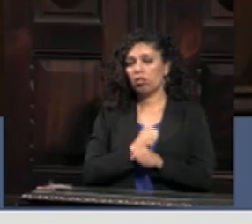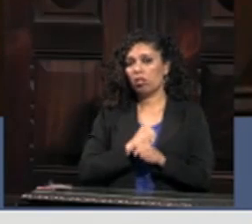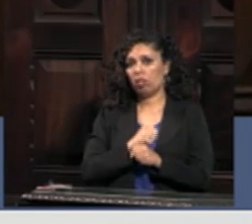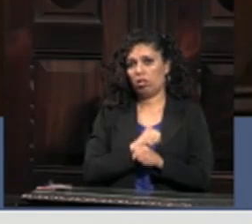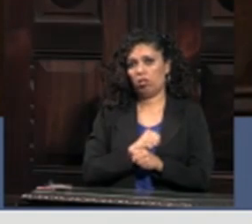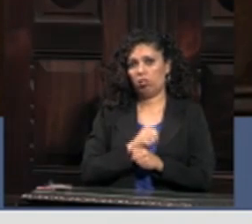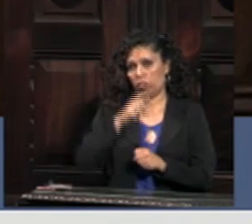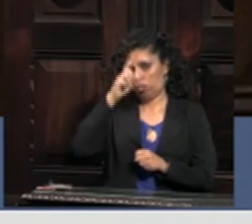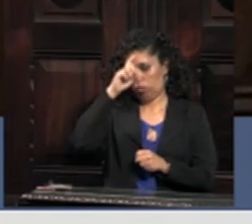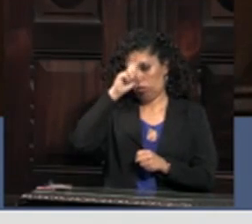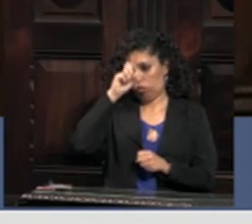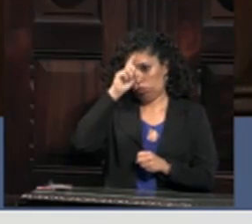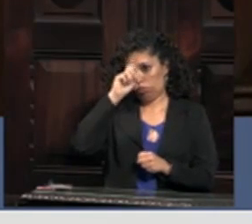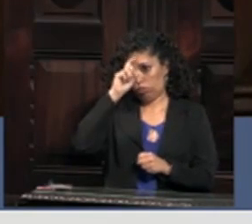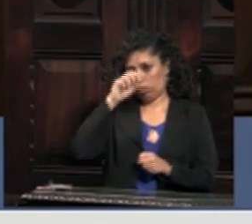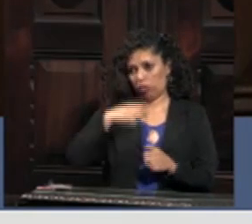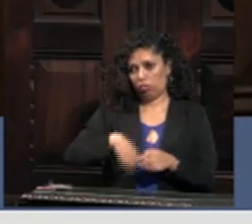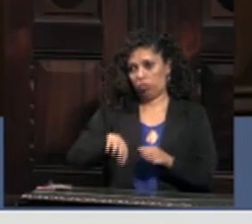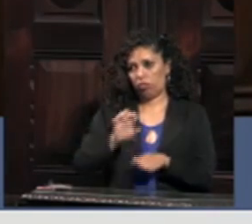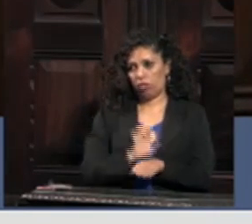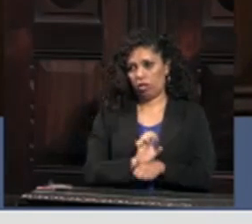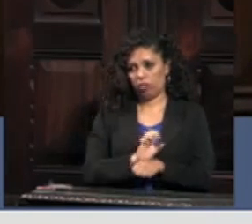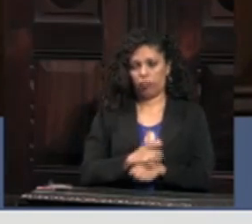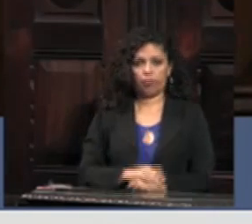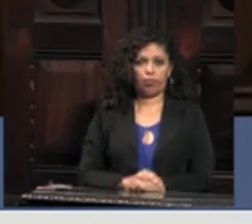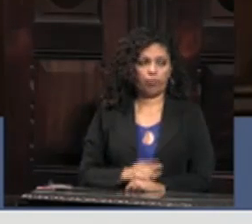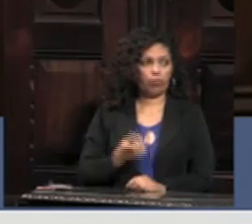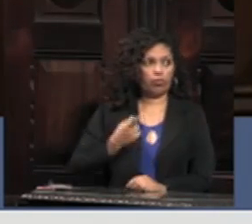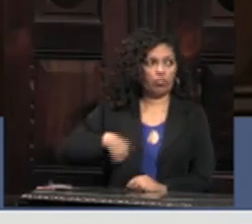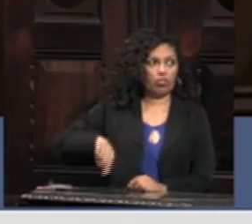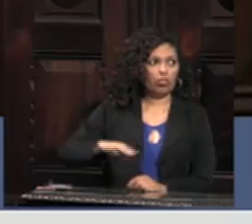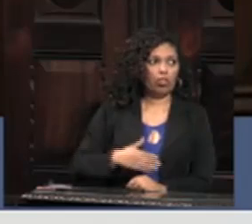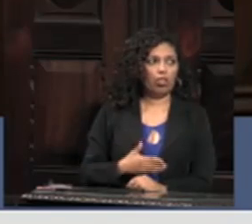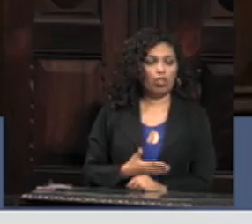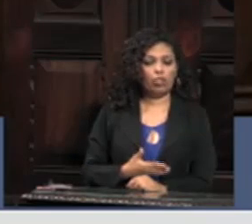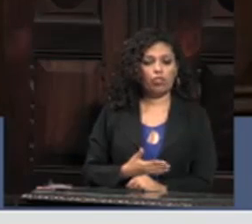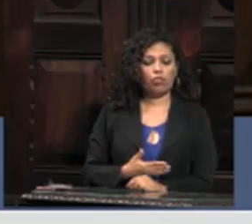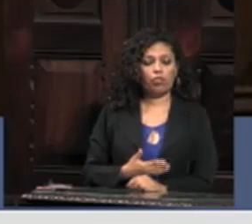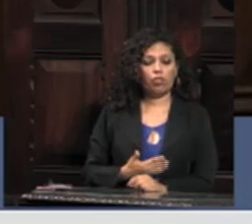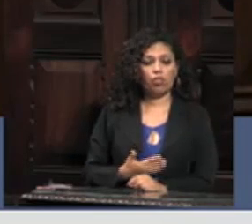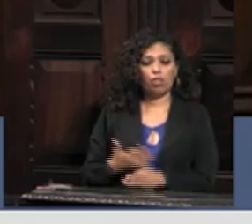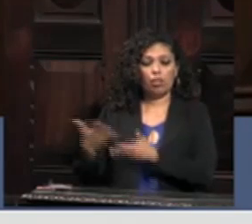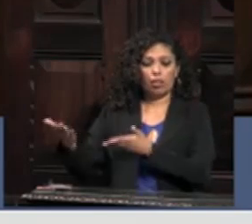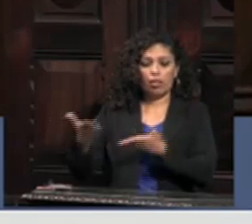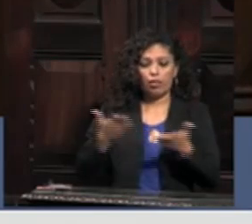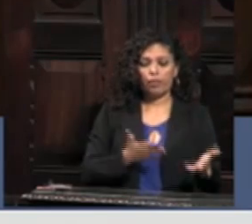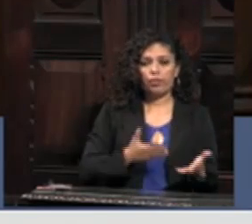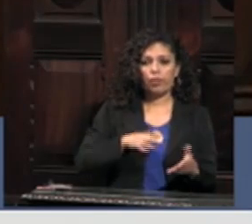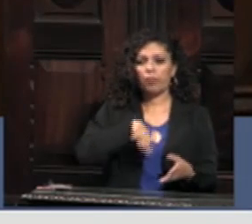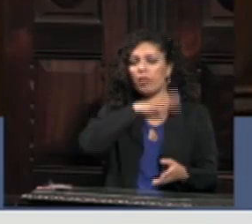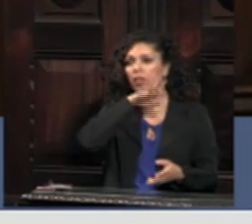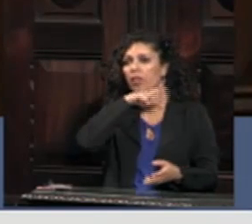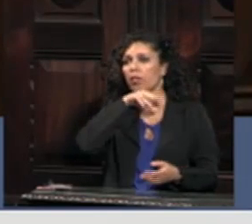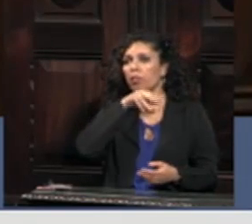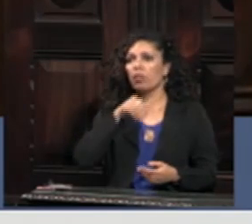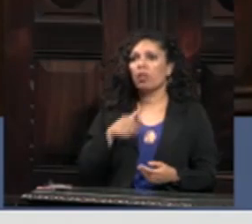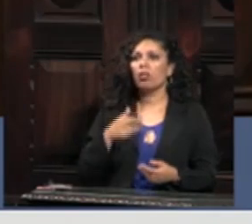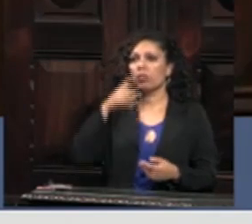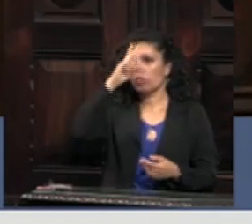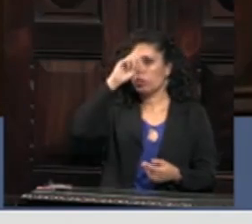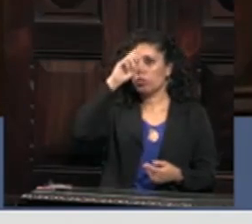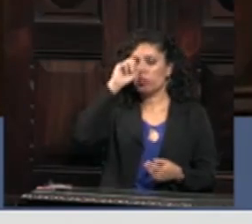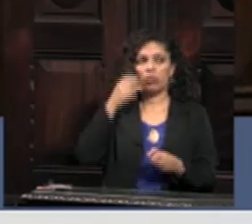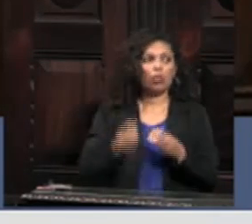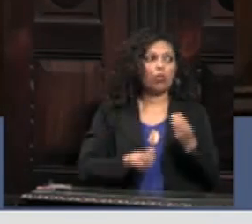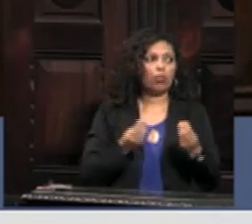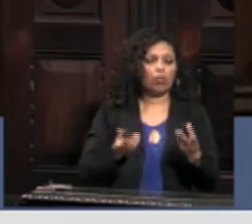fazer para receber em cada leito das enfermarias dos nossos hospitais do SUS, cada